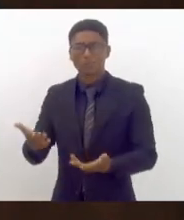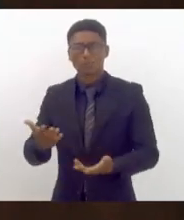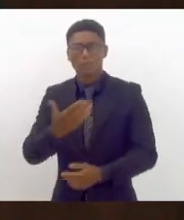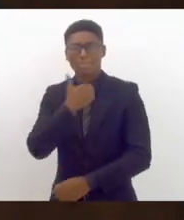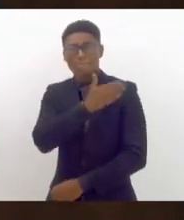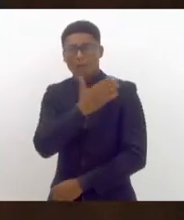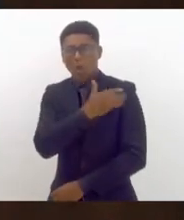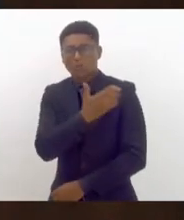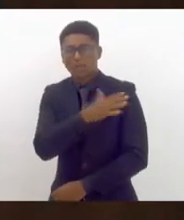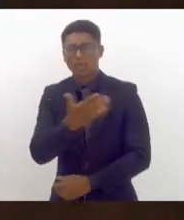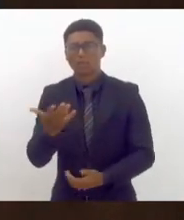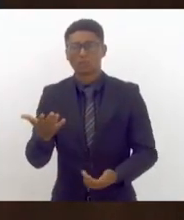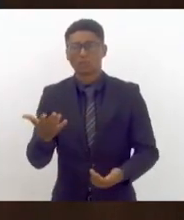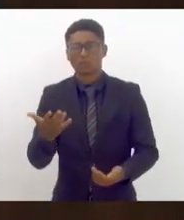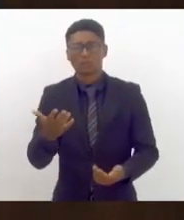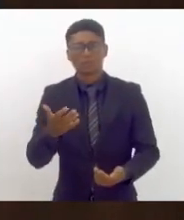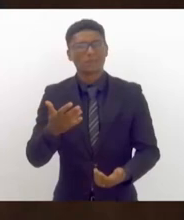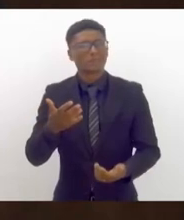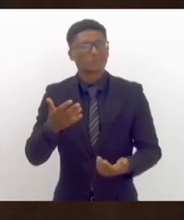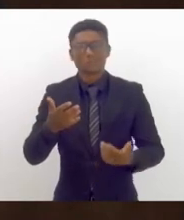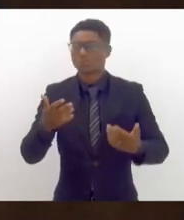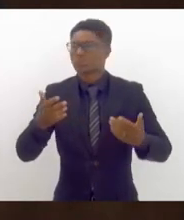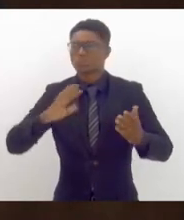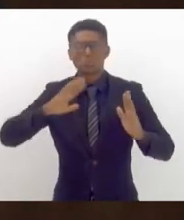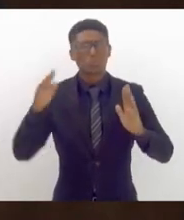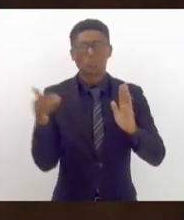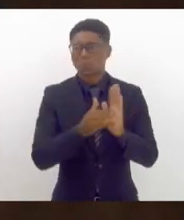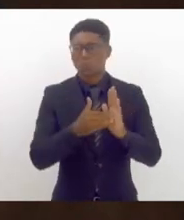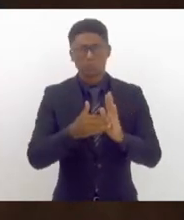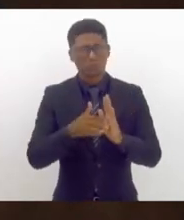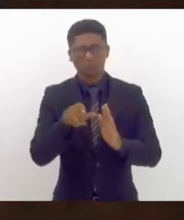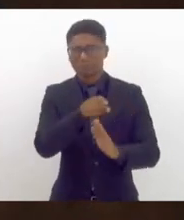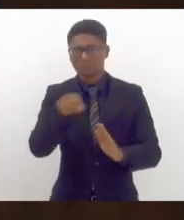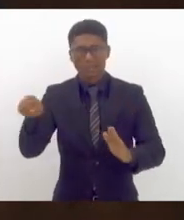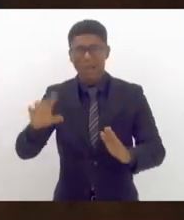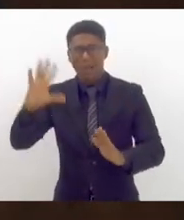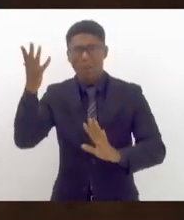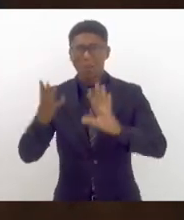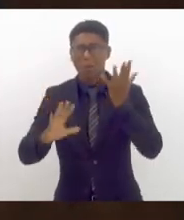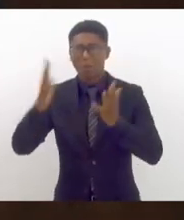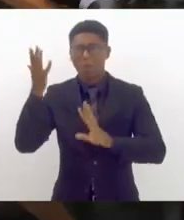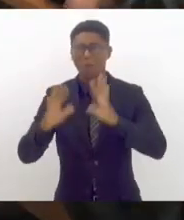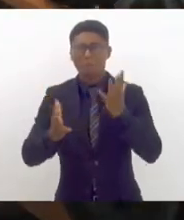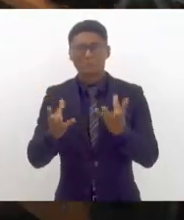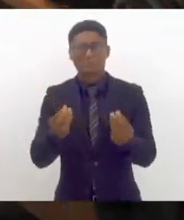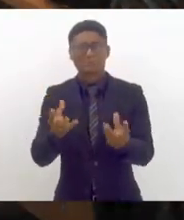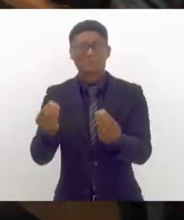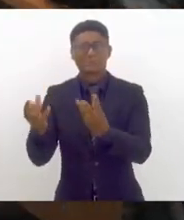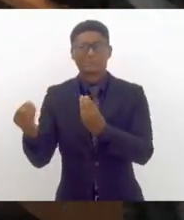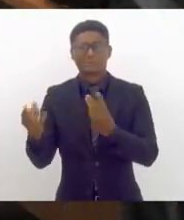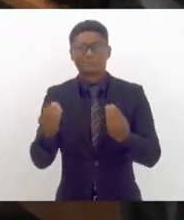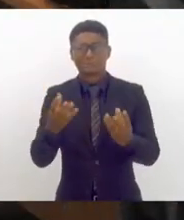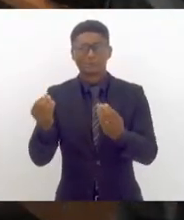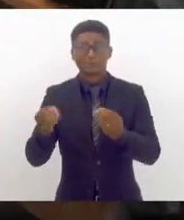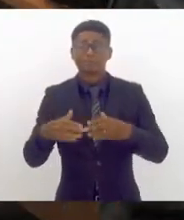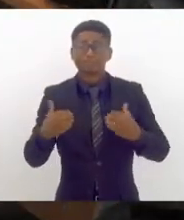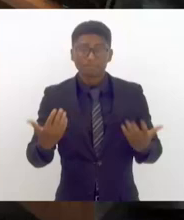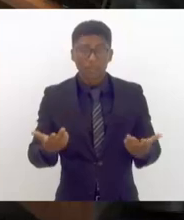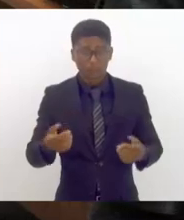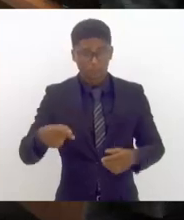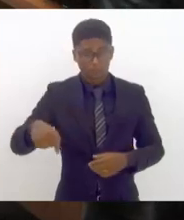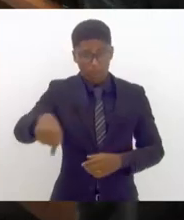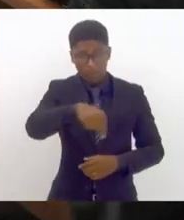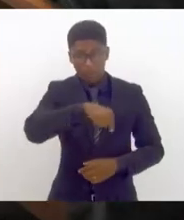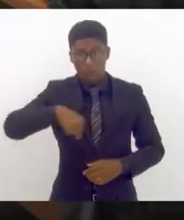preconceito, de feminicídio, de tudo. Então, nós, em audiências públicas da Comissão contra